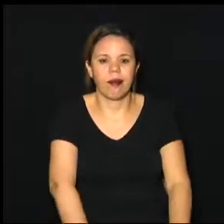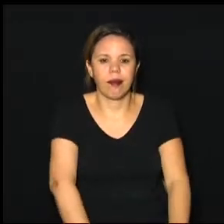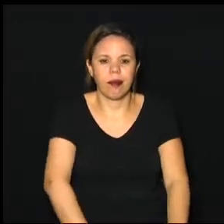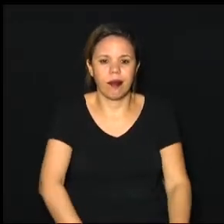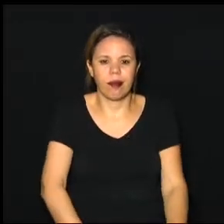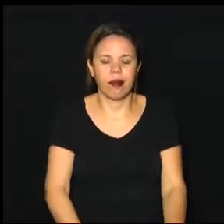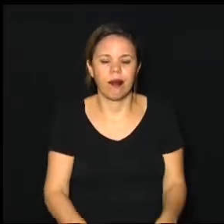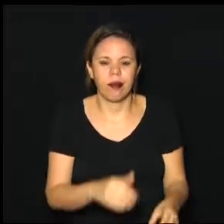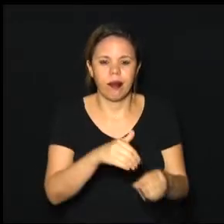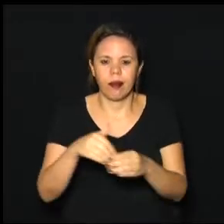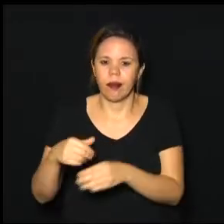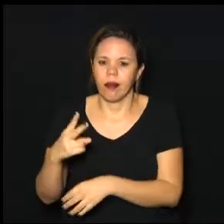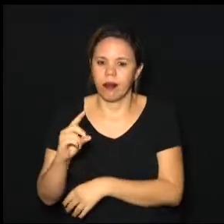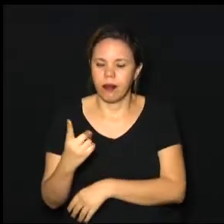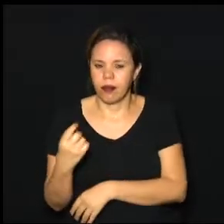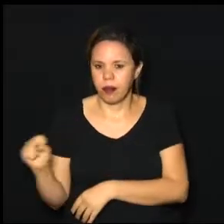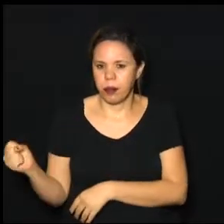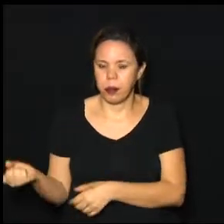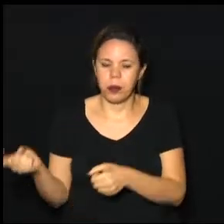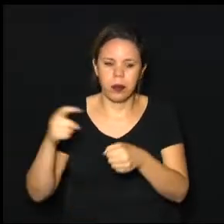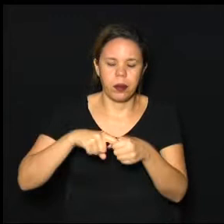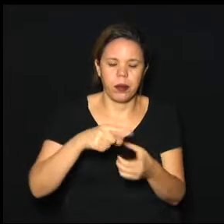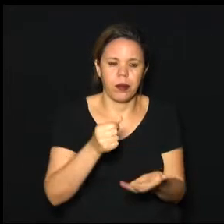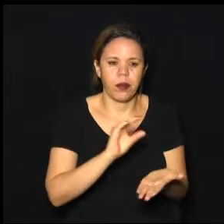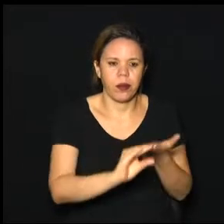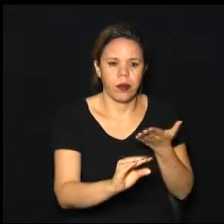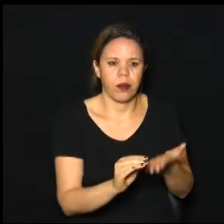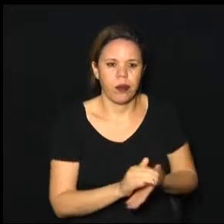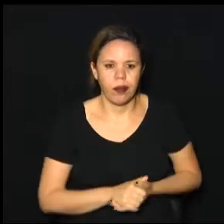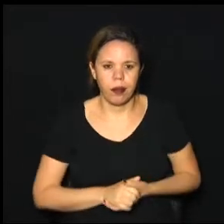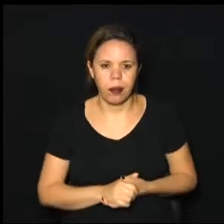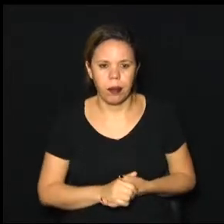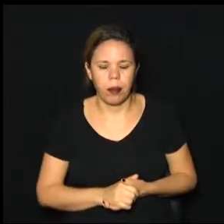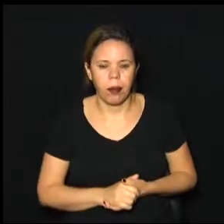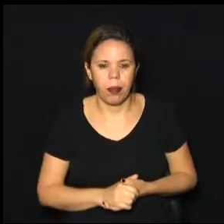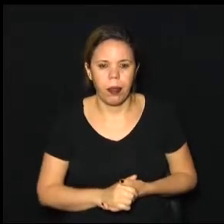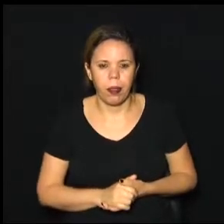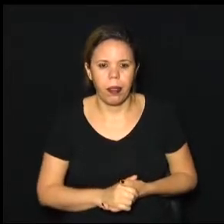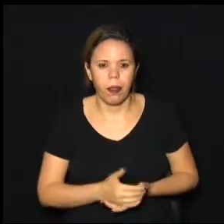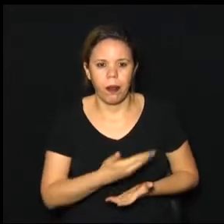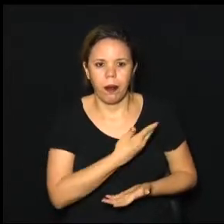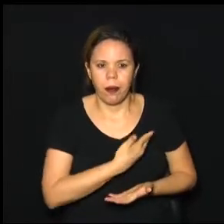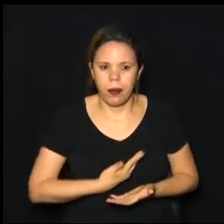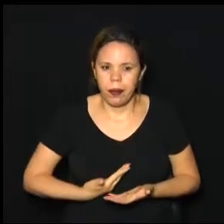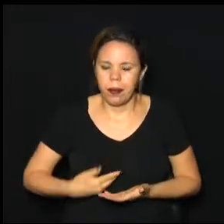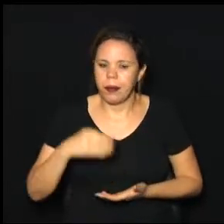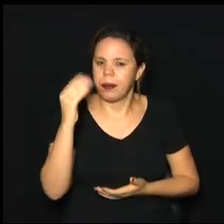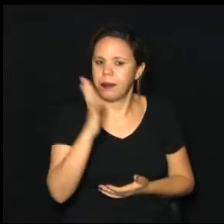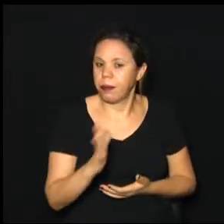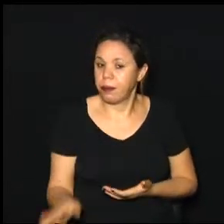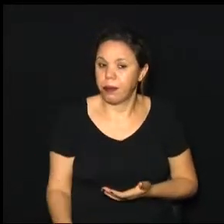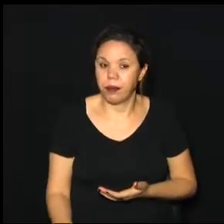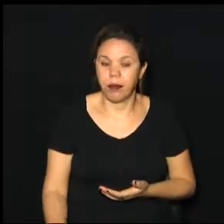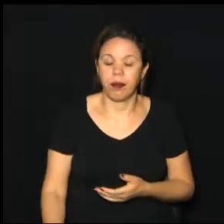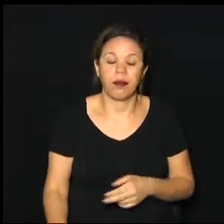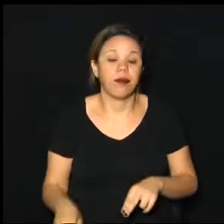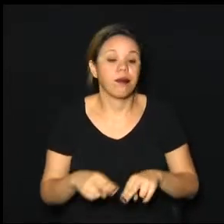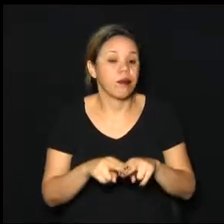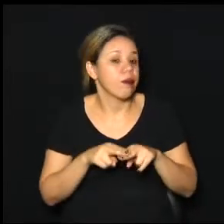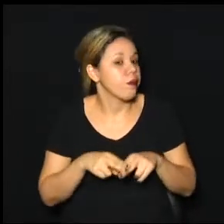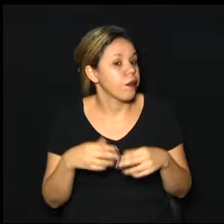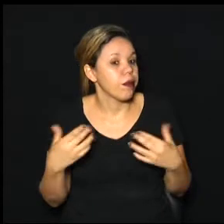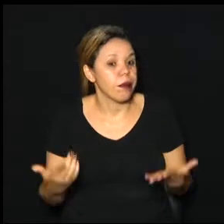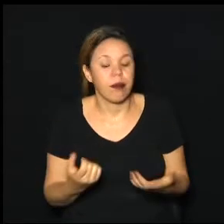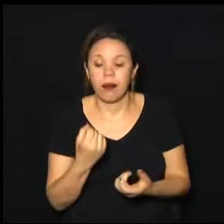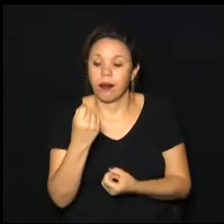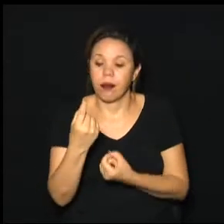de 2018 tiveram que devolver dinheiro para o Tesouro Nacional por conta aí de algumas inconsistências.